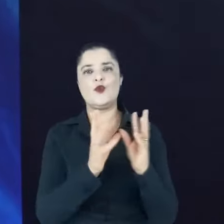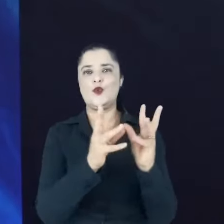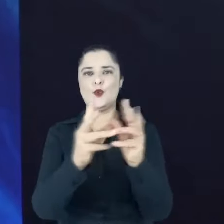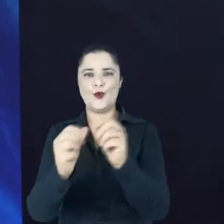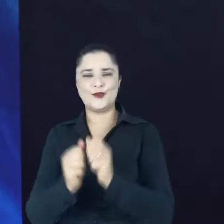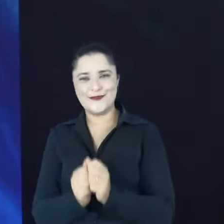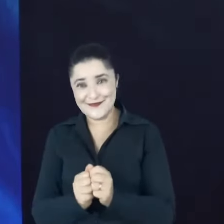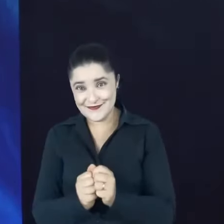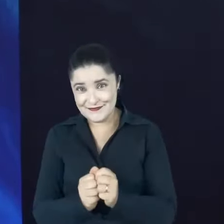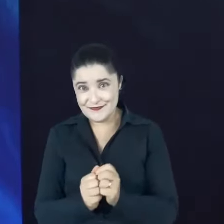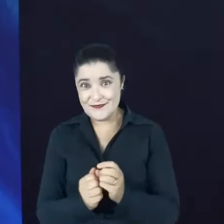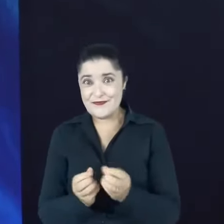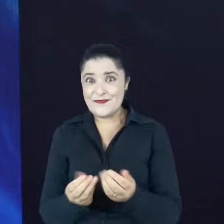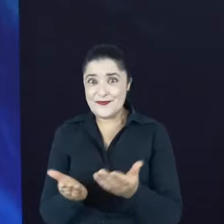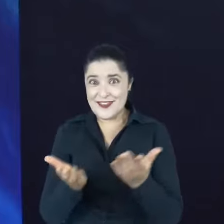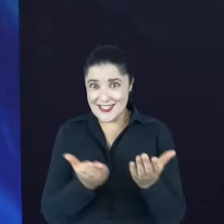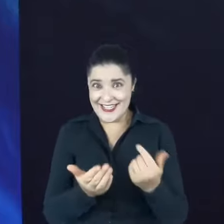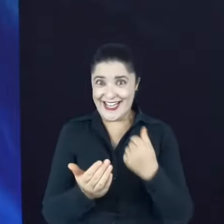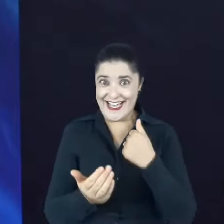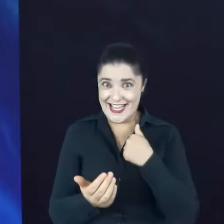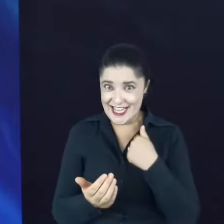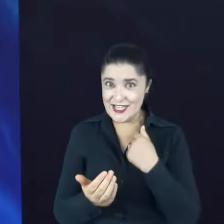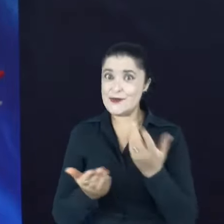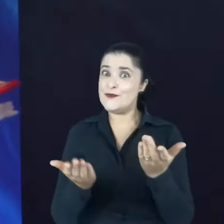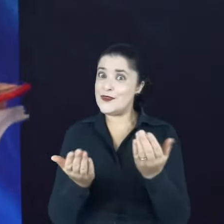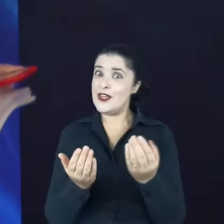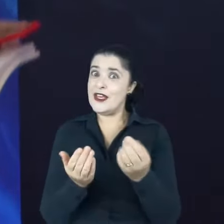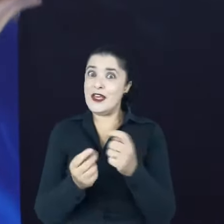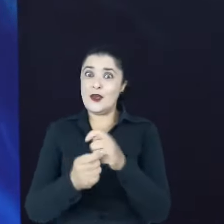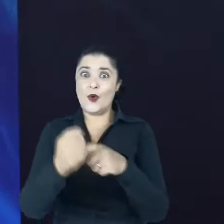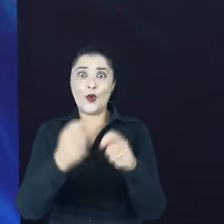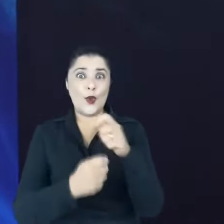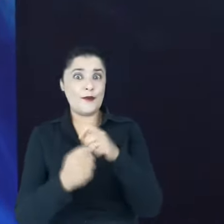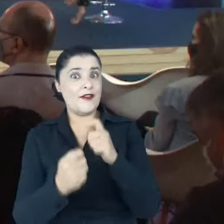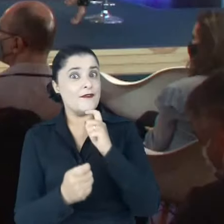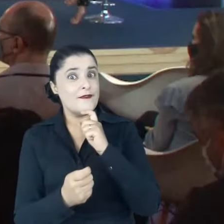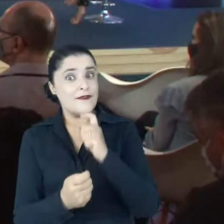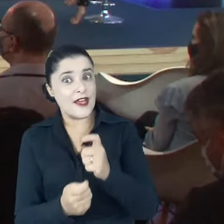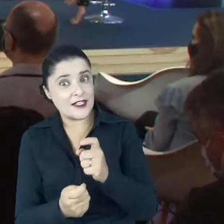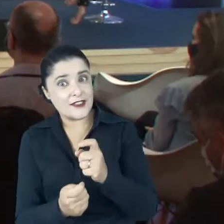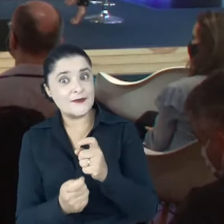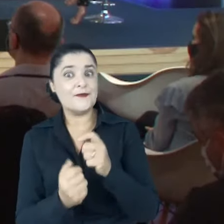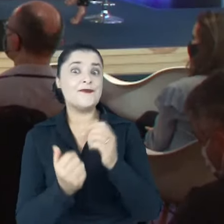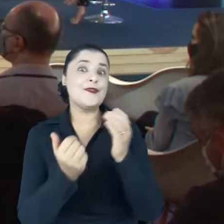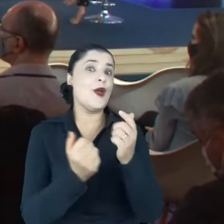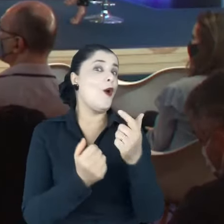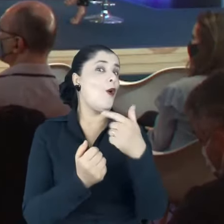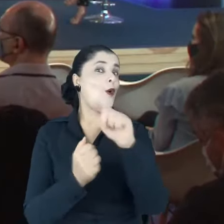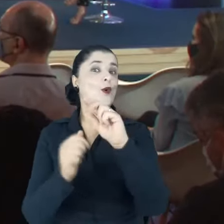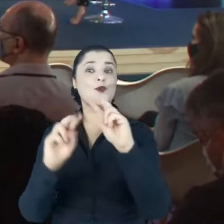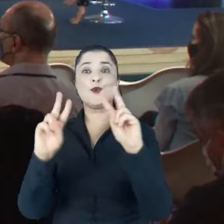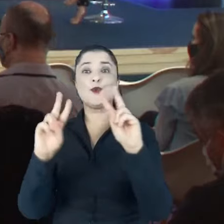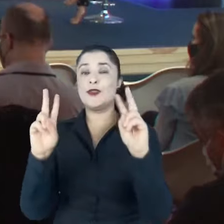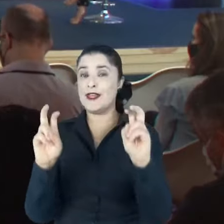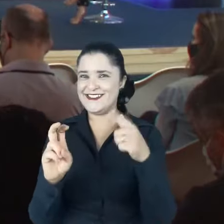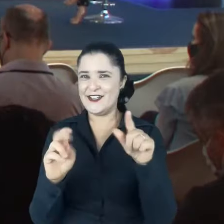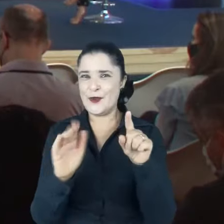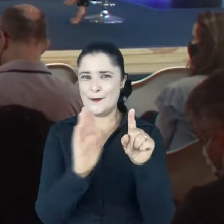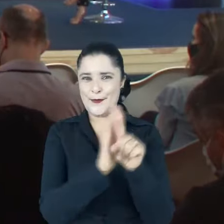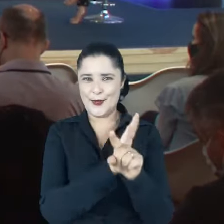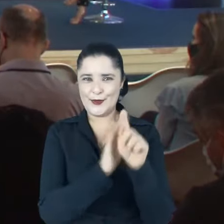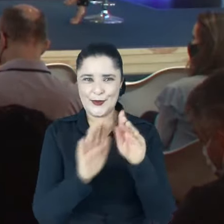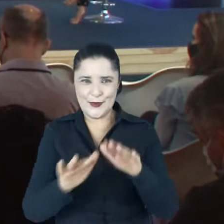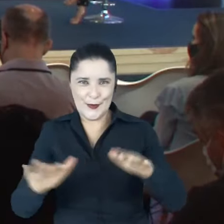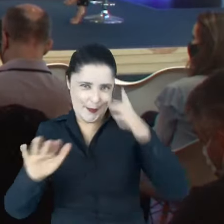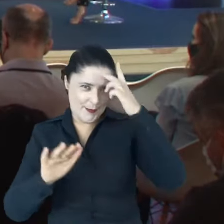bola para mim, porque economia verde... Vou passar para um outro tema que a gente até teve uma pergunta do público e eu vou fazer